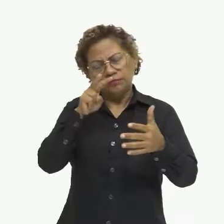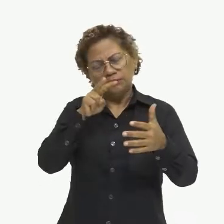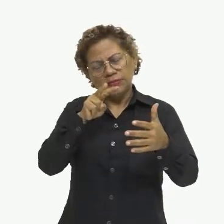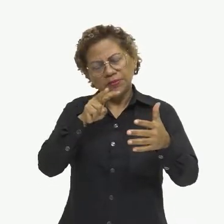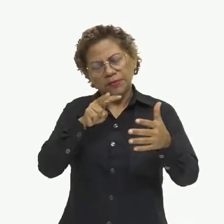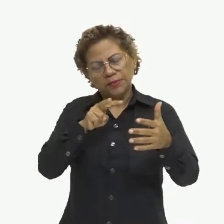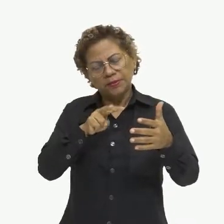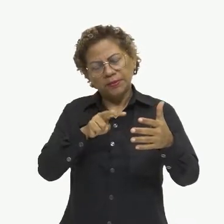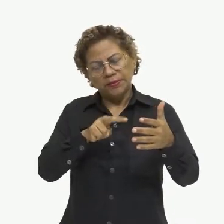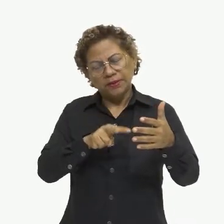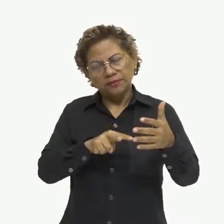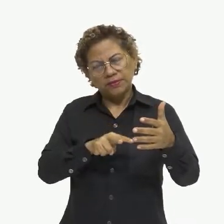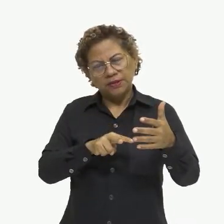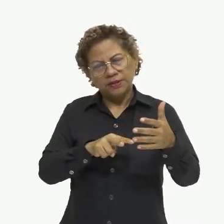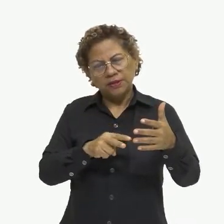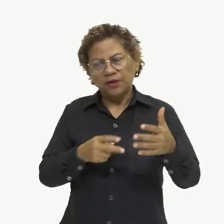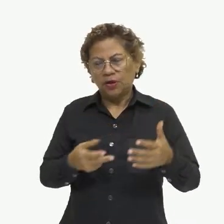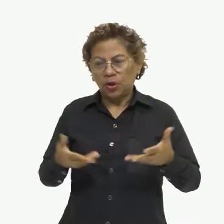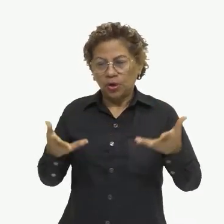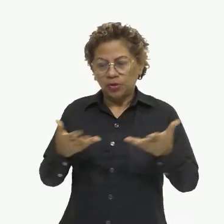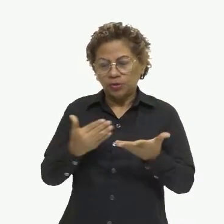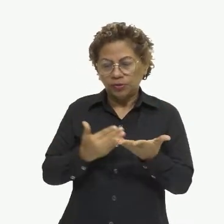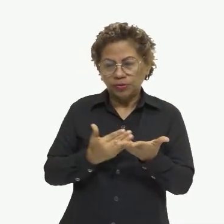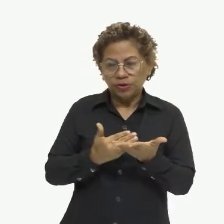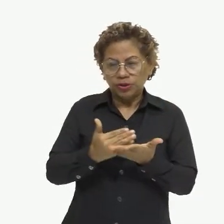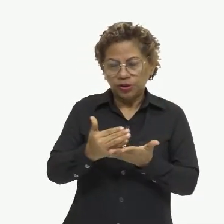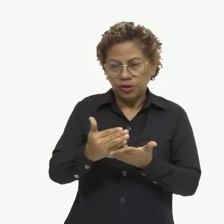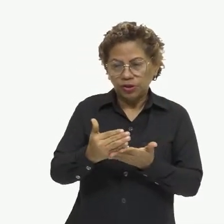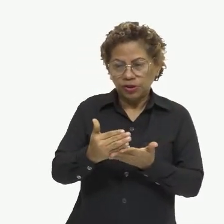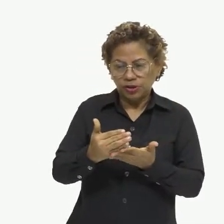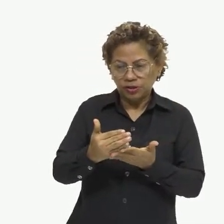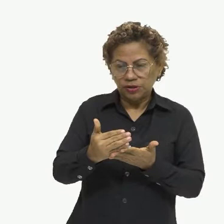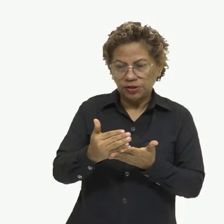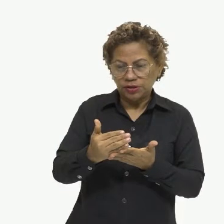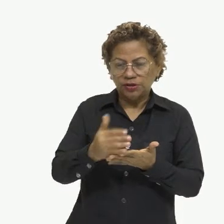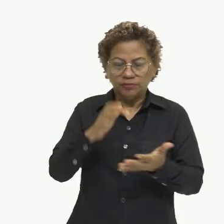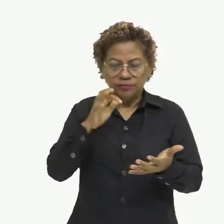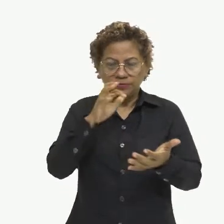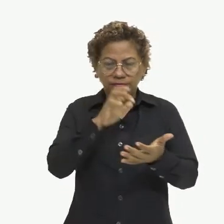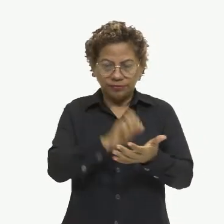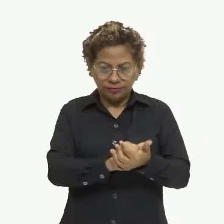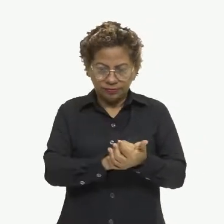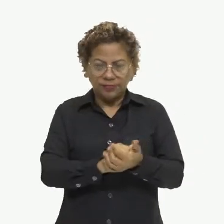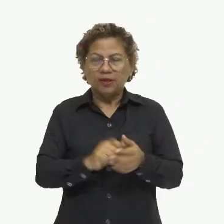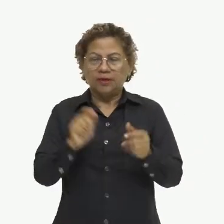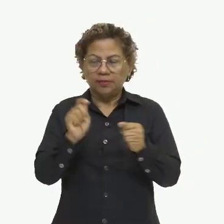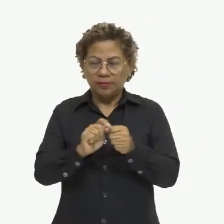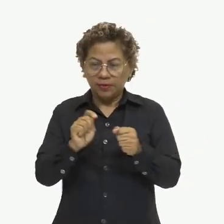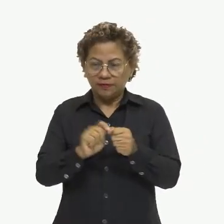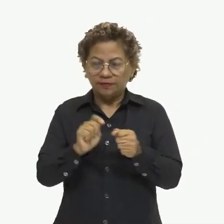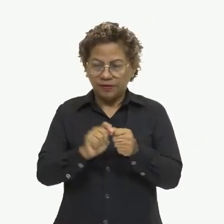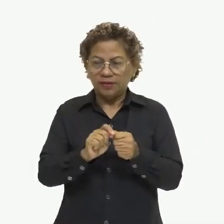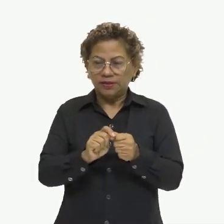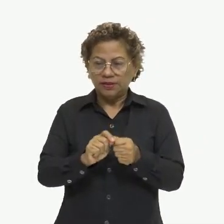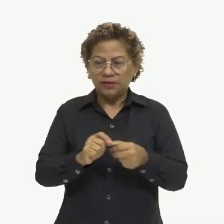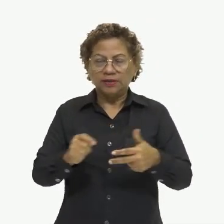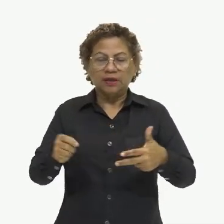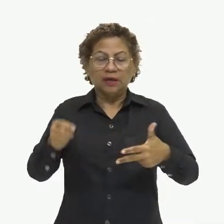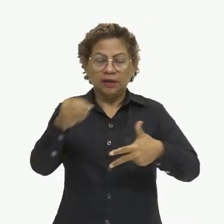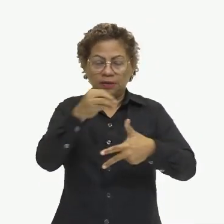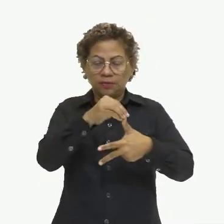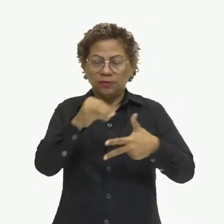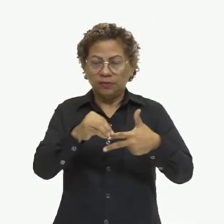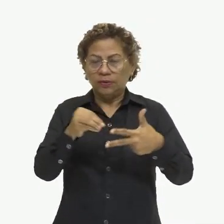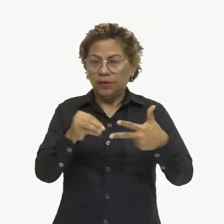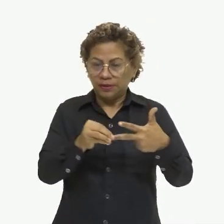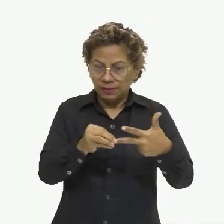tá? Hoje começa o prazo para pedir isenção da taxa de inscrição do Exame Nacional do Ensino Médio, o Enem, né, que vocês já